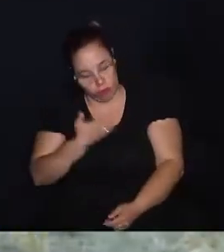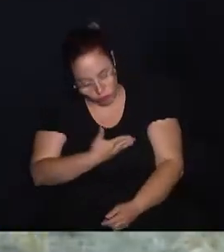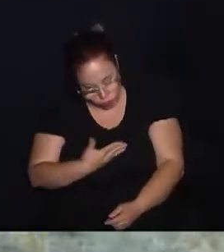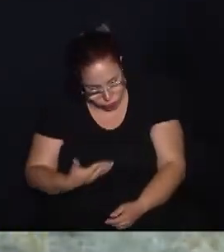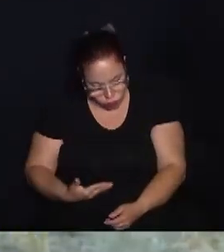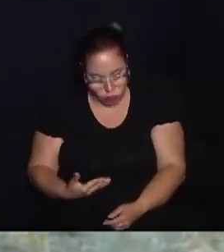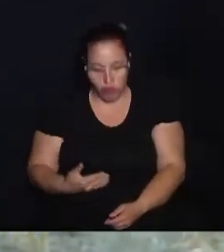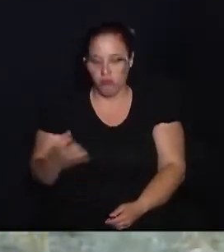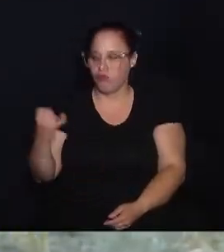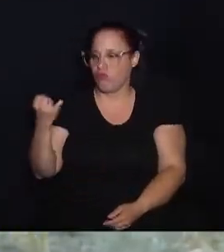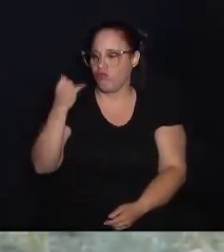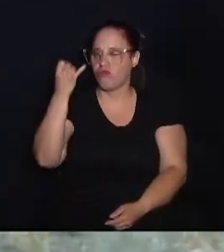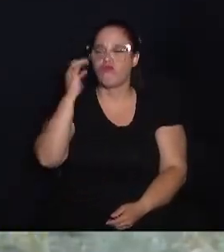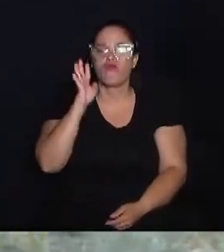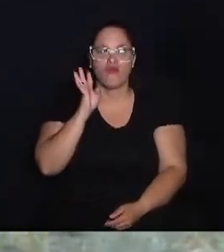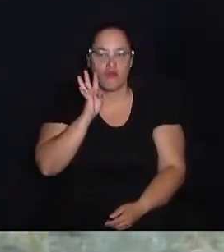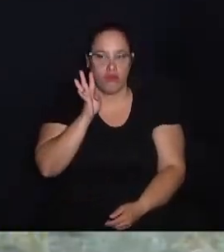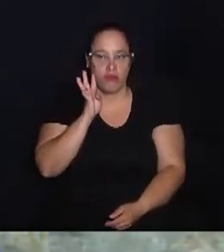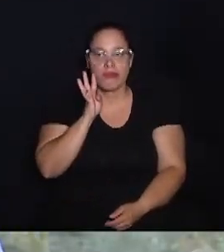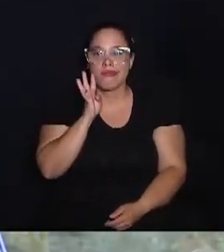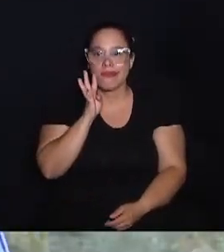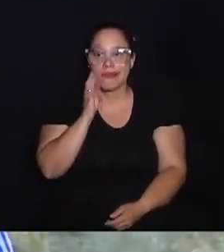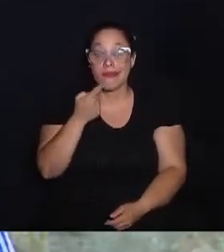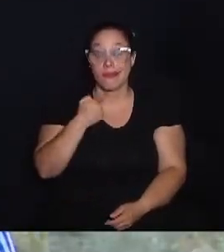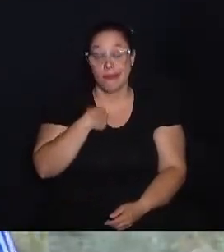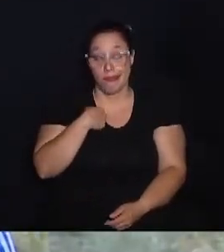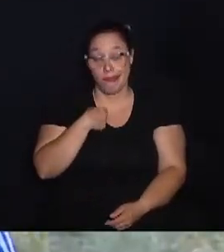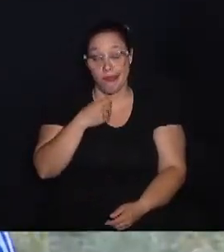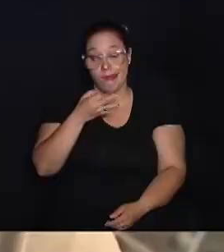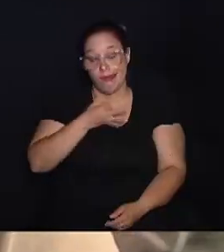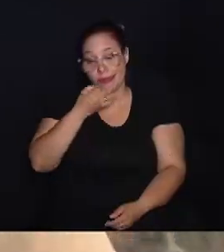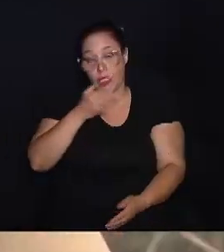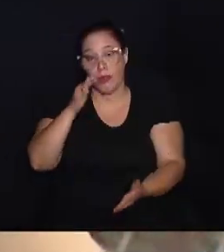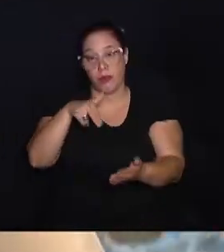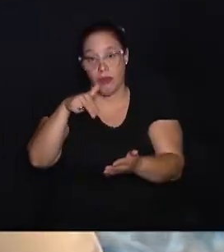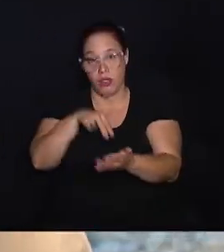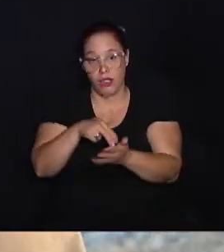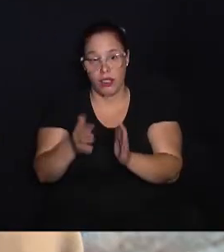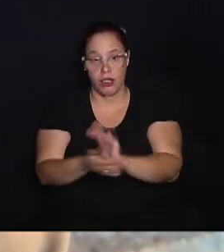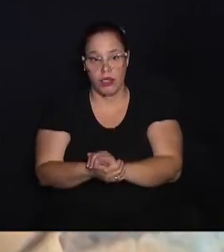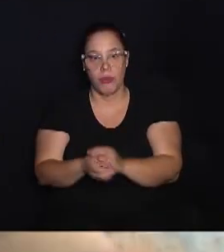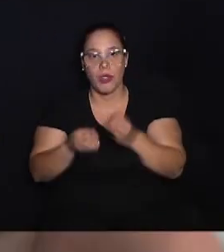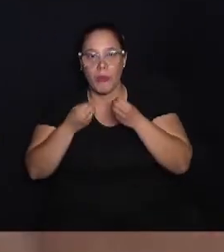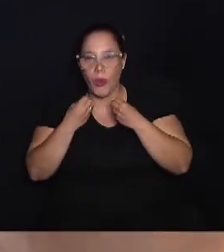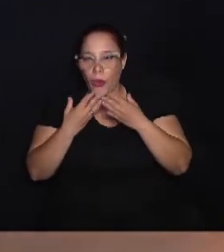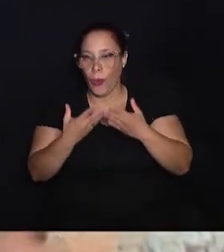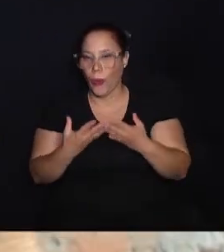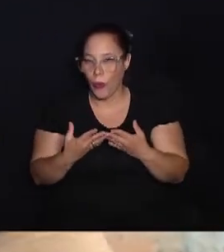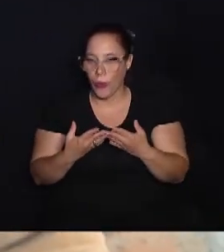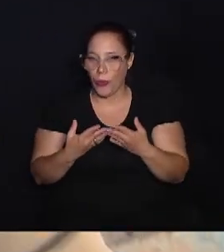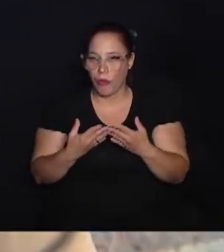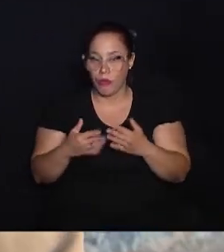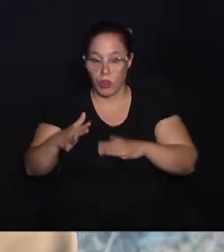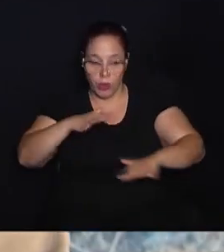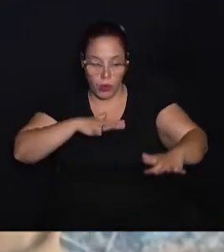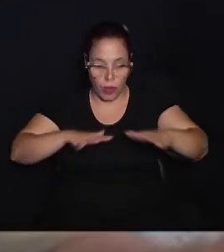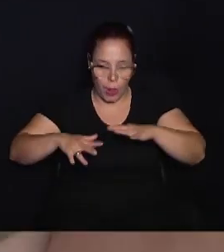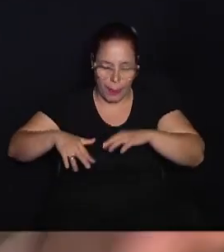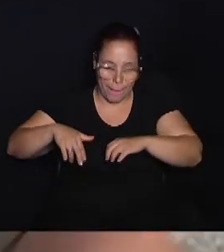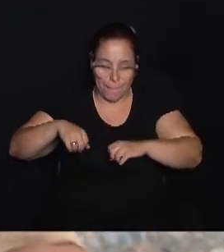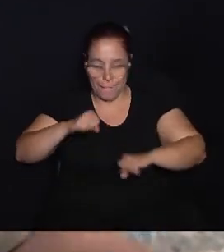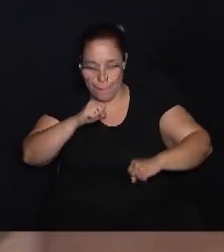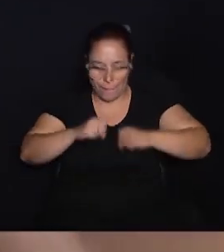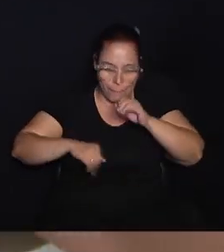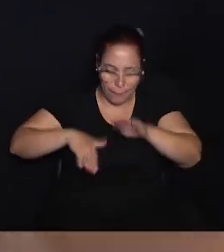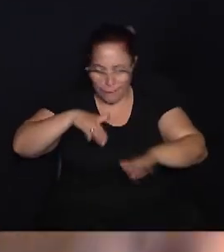então é uma política pública muito interessante e que na minha opinião veio para ficar Ah é muito bom eles